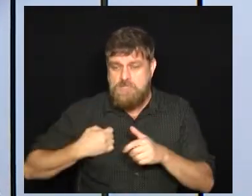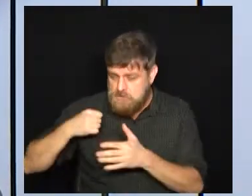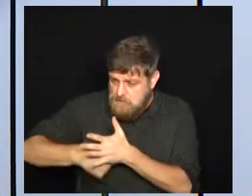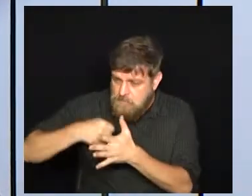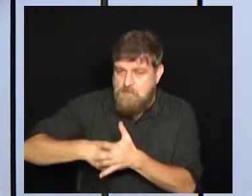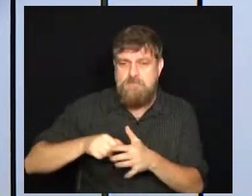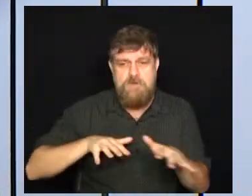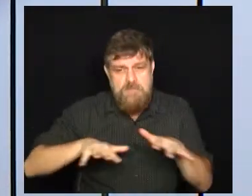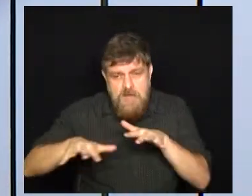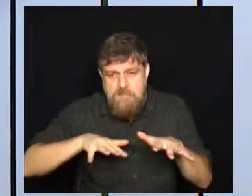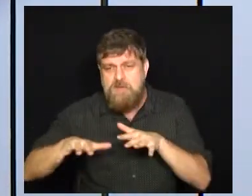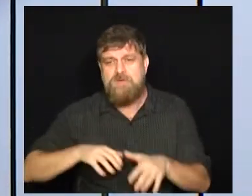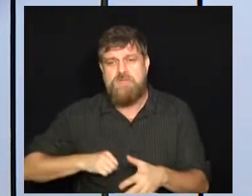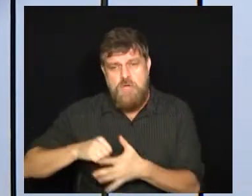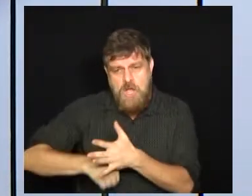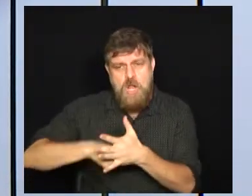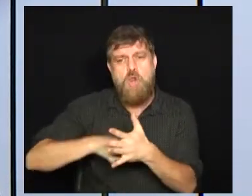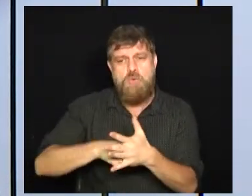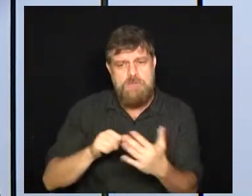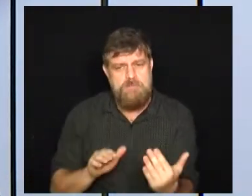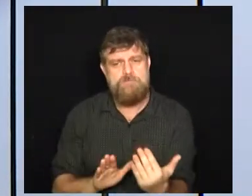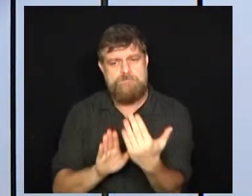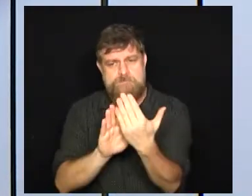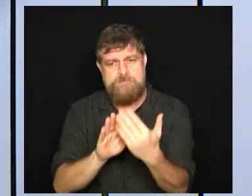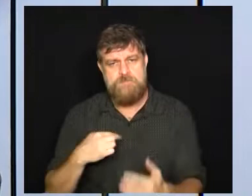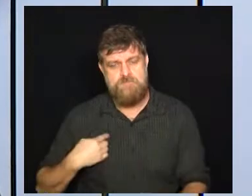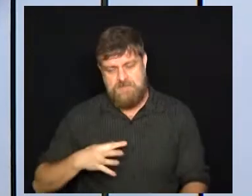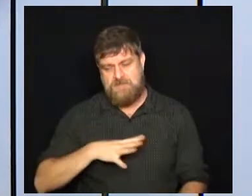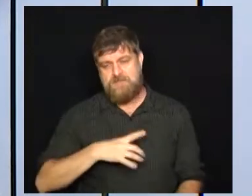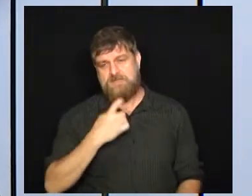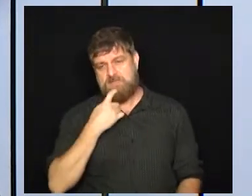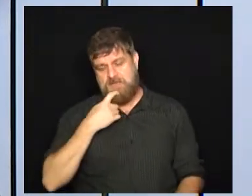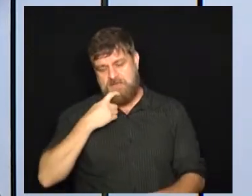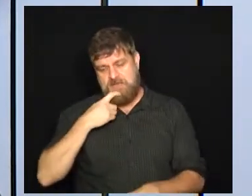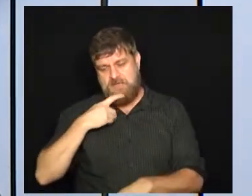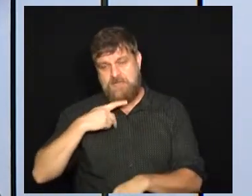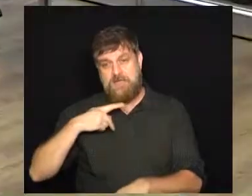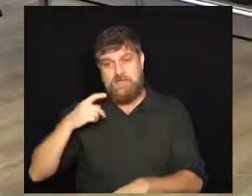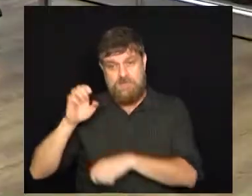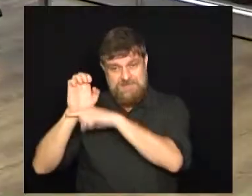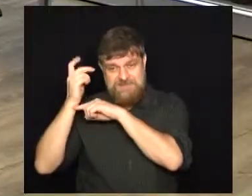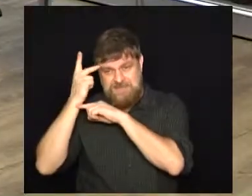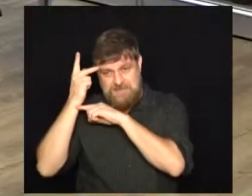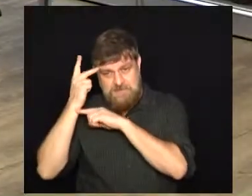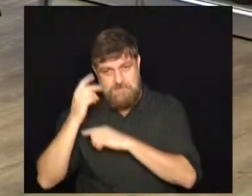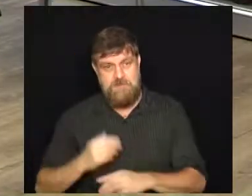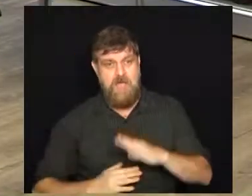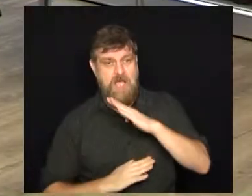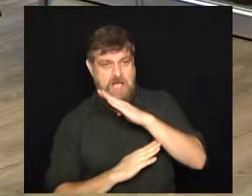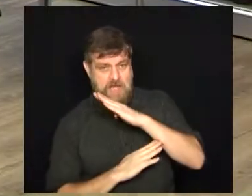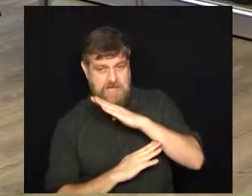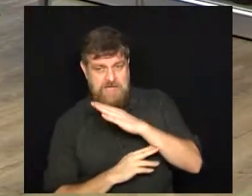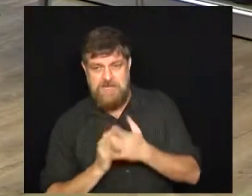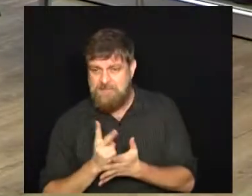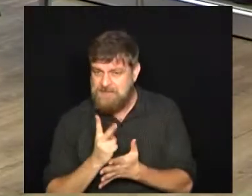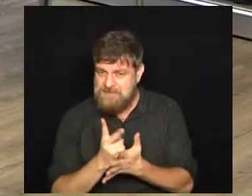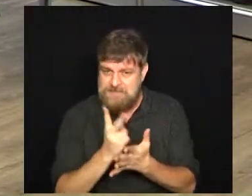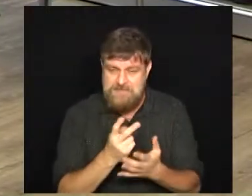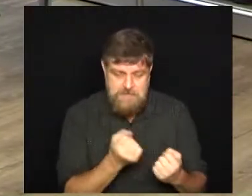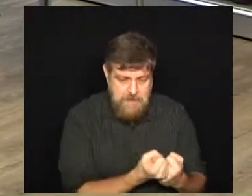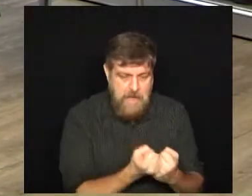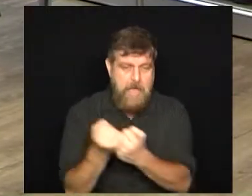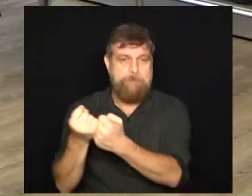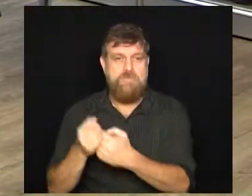março de resistência e de luta aqui em nossa cidade e no estado de São Paulo. Ariana, a Câmara está sempre aí, né, apoiando a